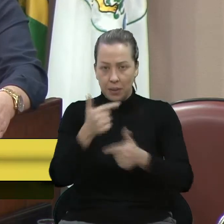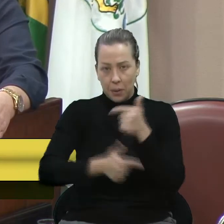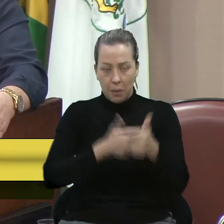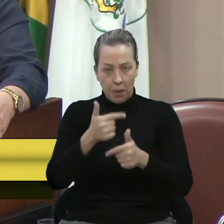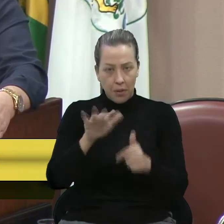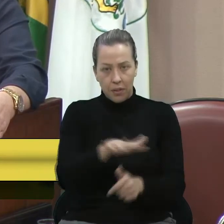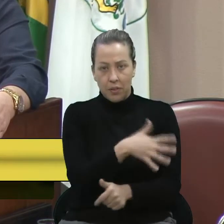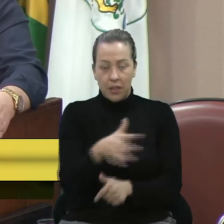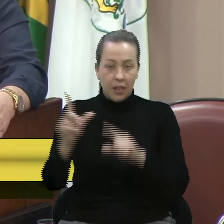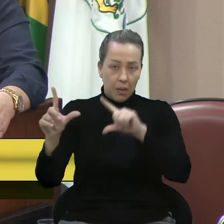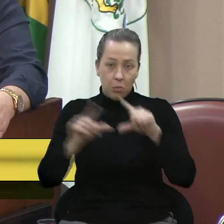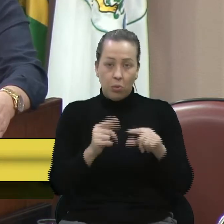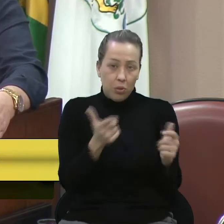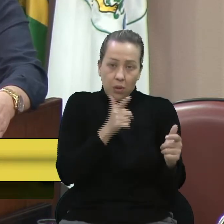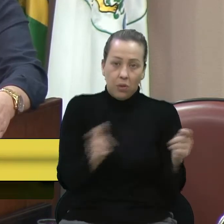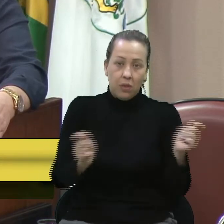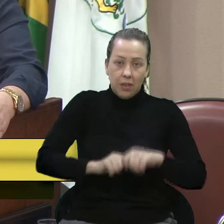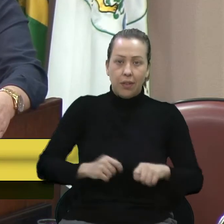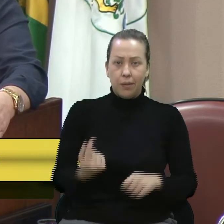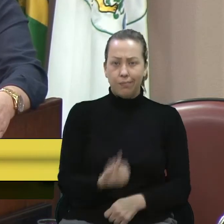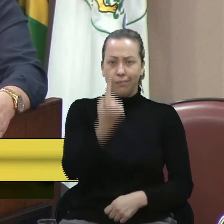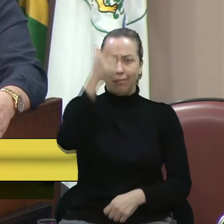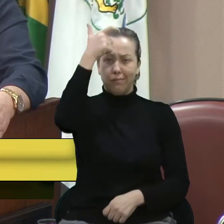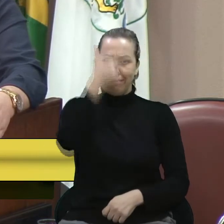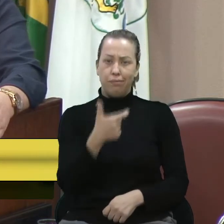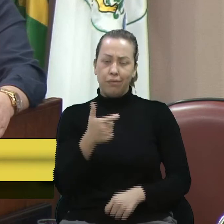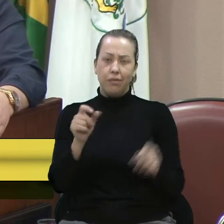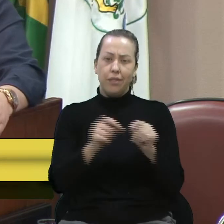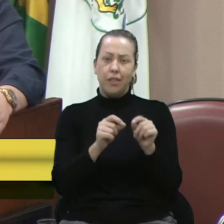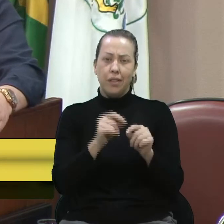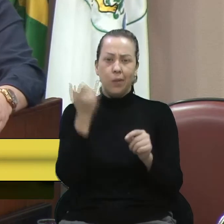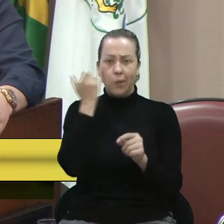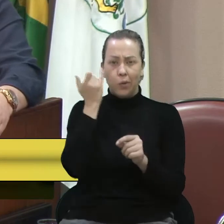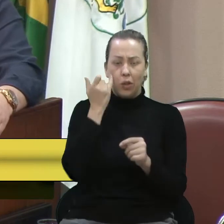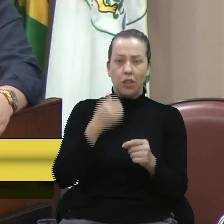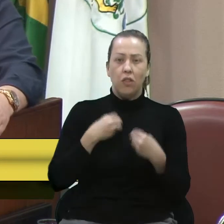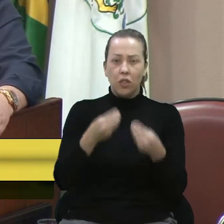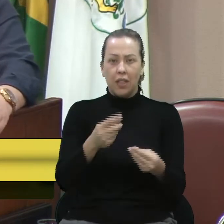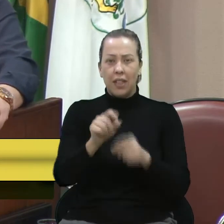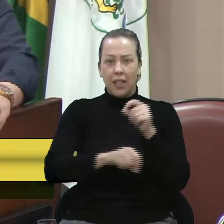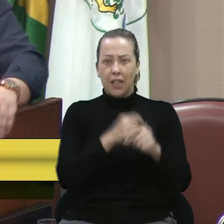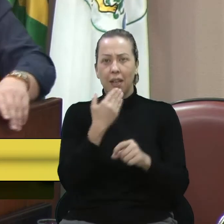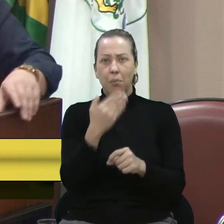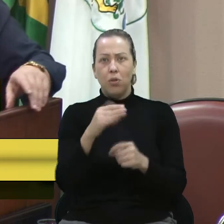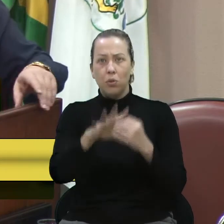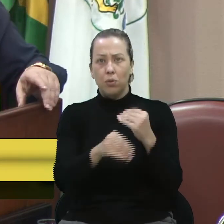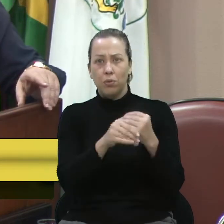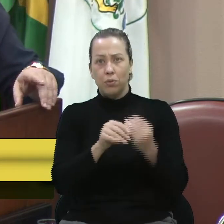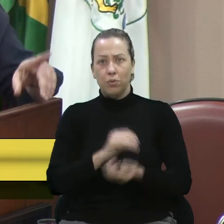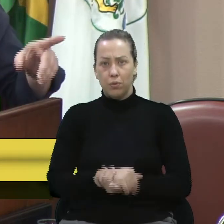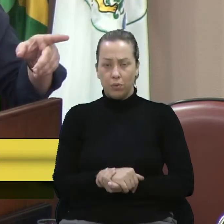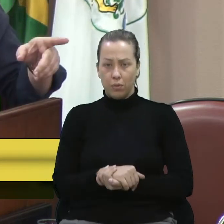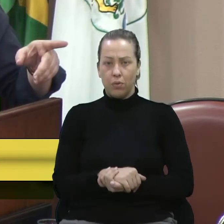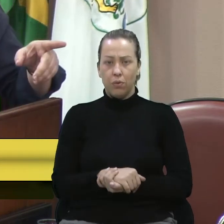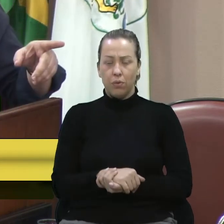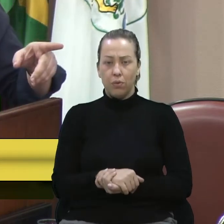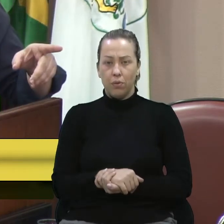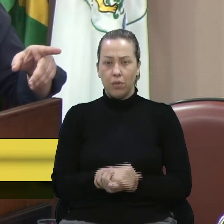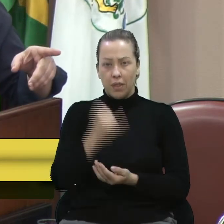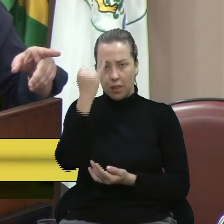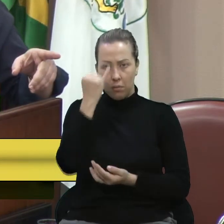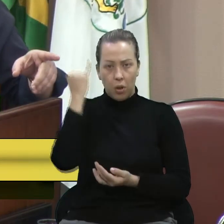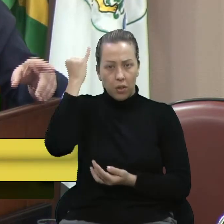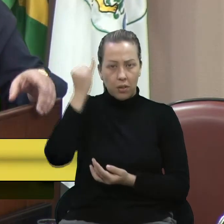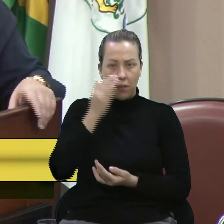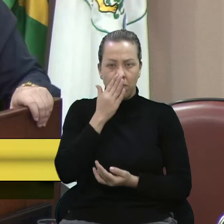às vezes é pouco. E um arruaceiro desse aí, né, fazendo isso. Vou ceder essa parte. Quem foi o primeiro que me pediu? Foi o vereador D'Ambros?